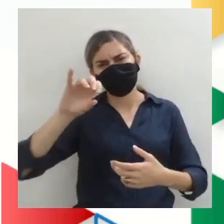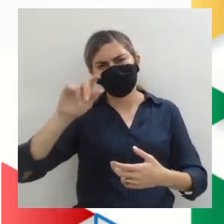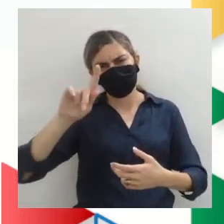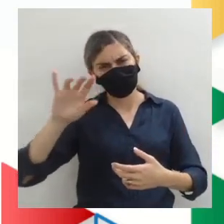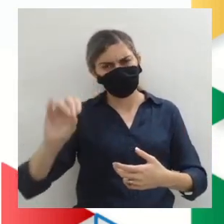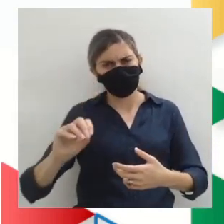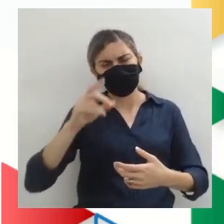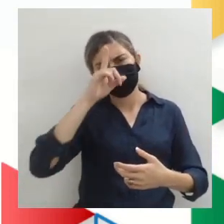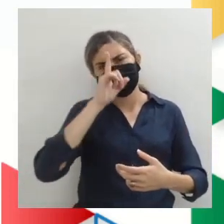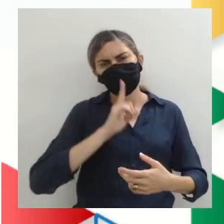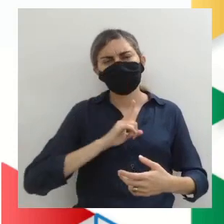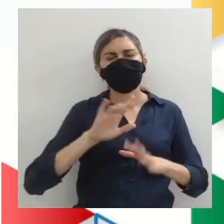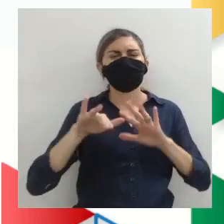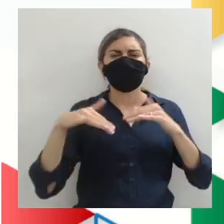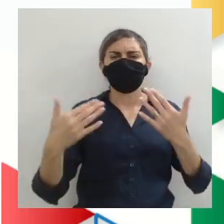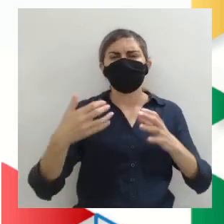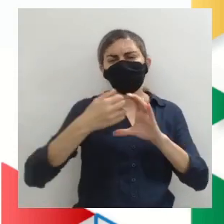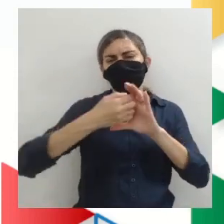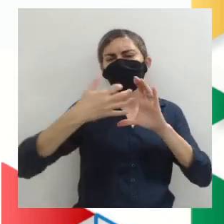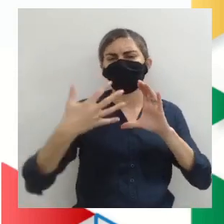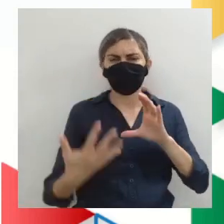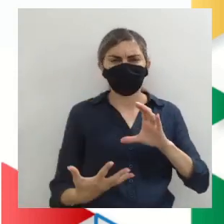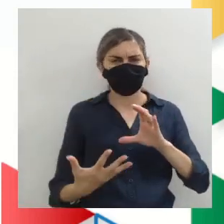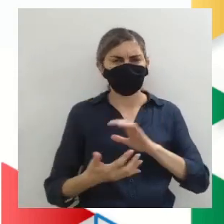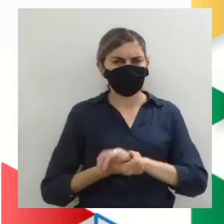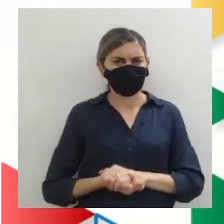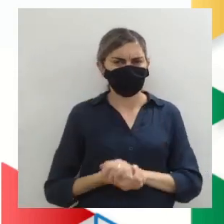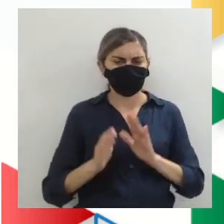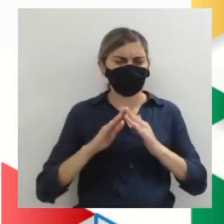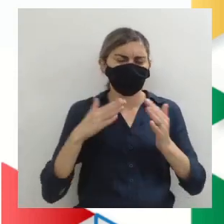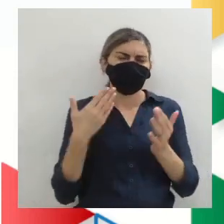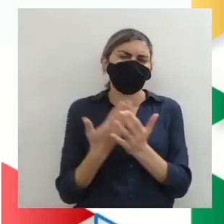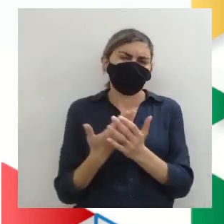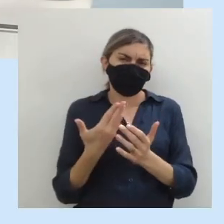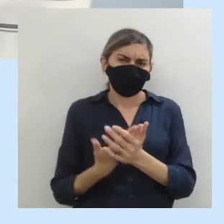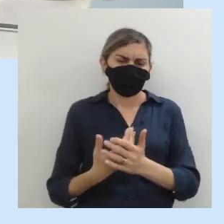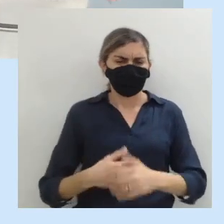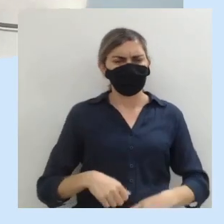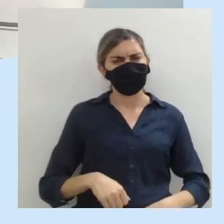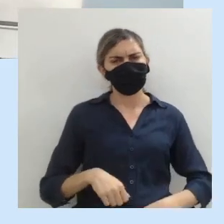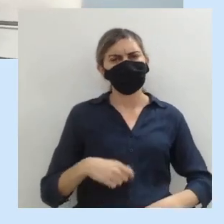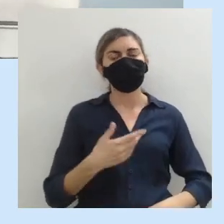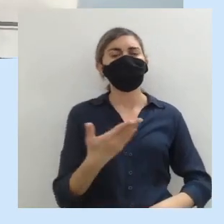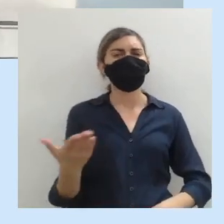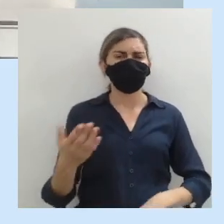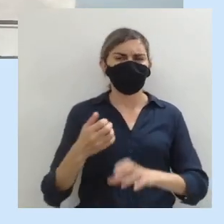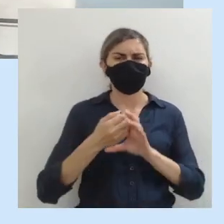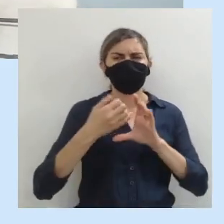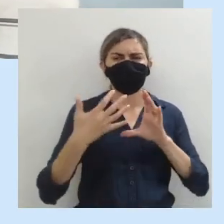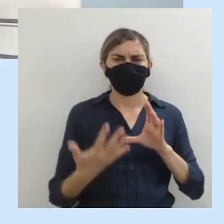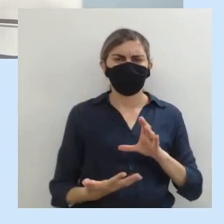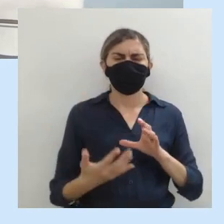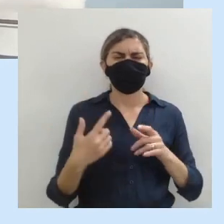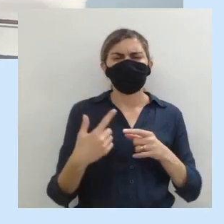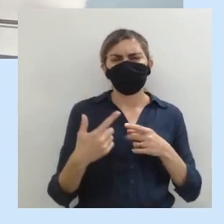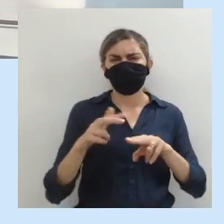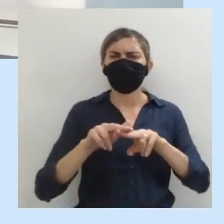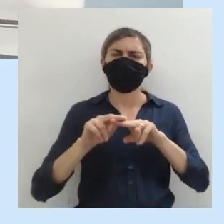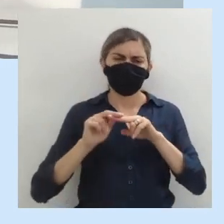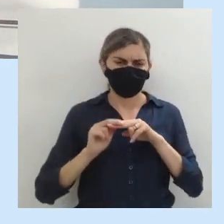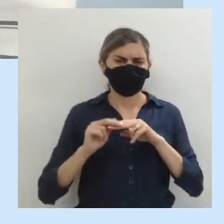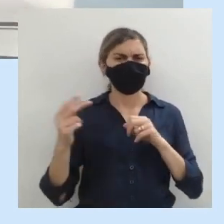adiante. Mas quais seriam as características mesmo da escolástica? Vamos ver quais seriam as características. Por conta